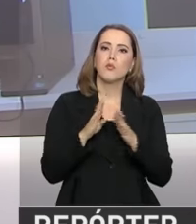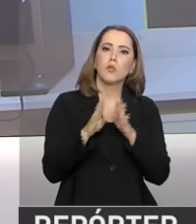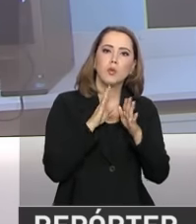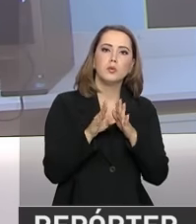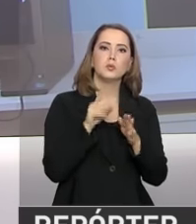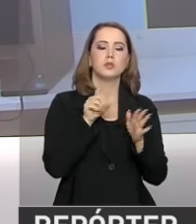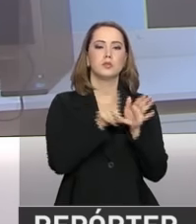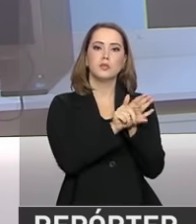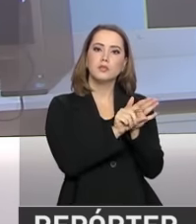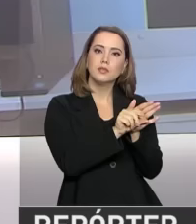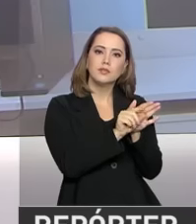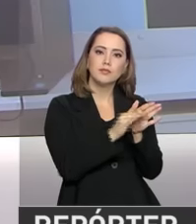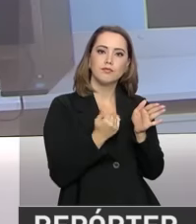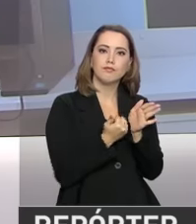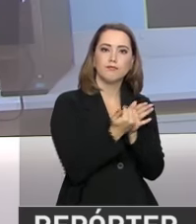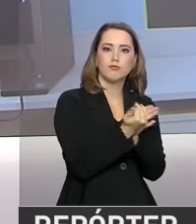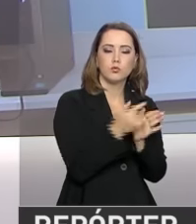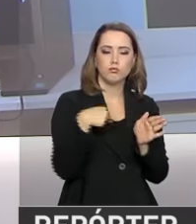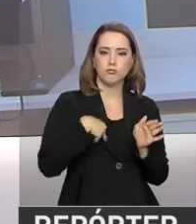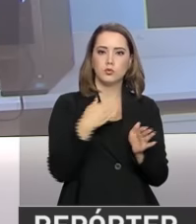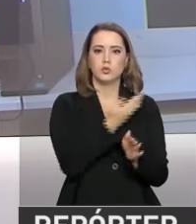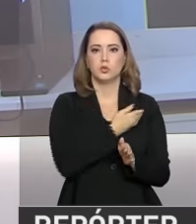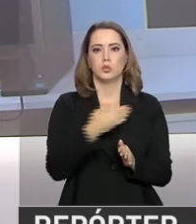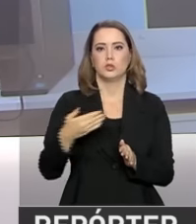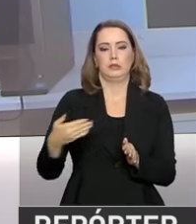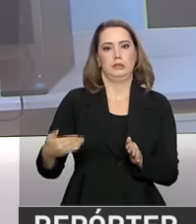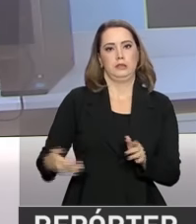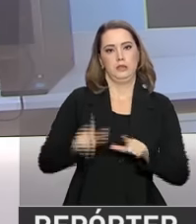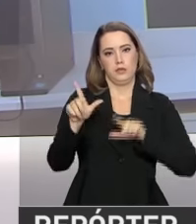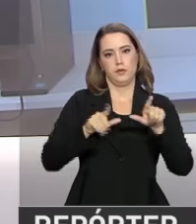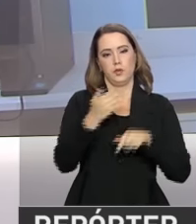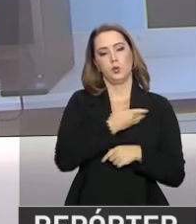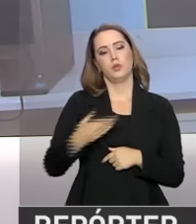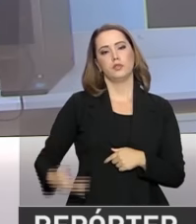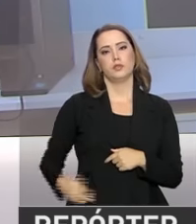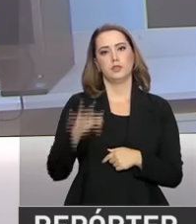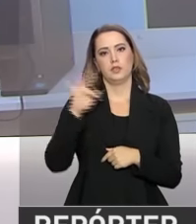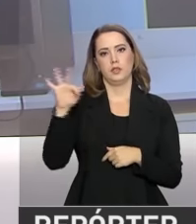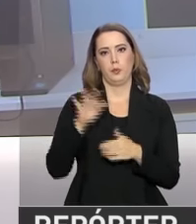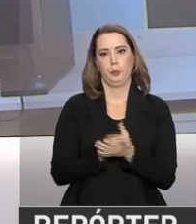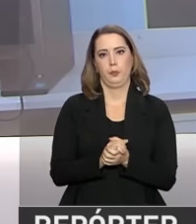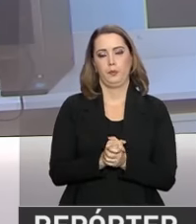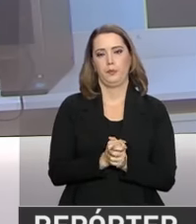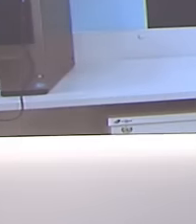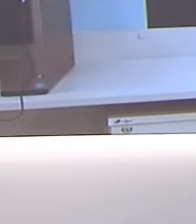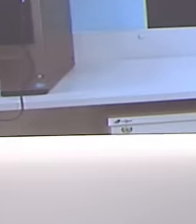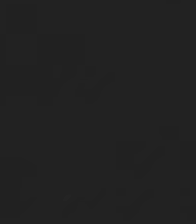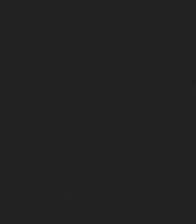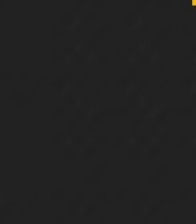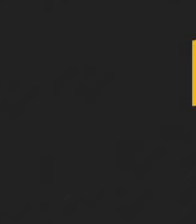novidades em nossas redes sociais Continue com a gente NBR a TV do Governo